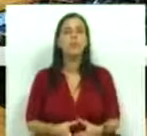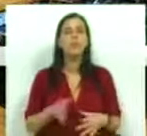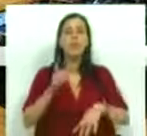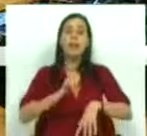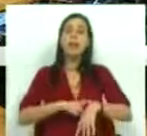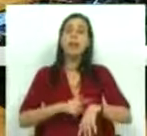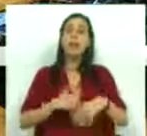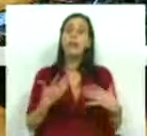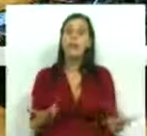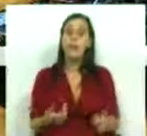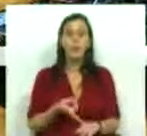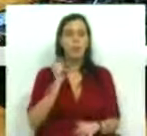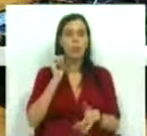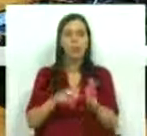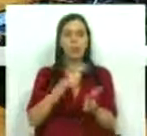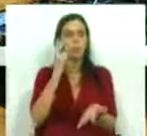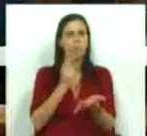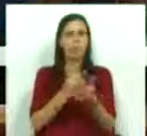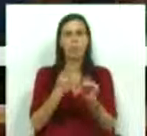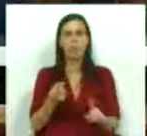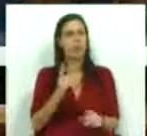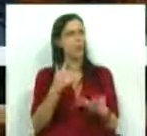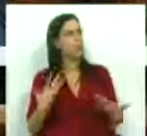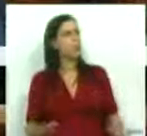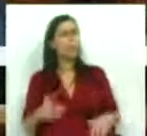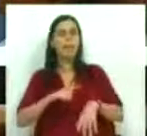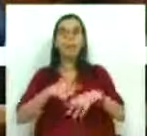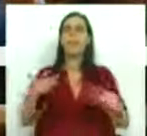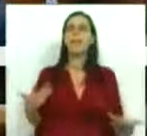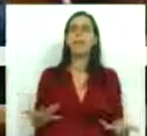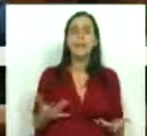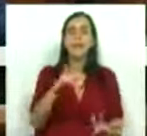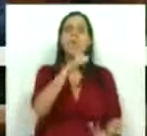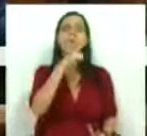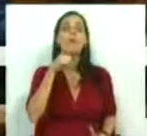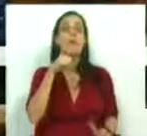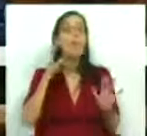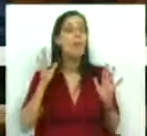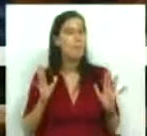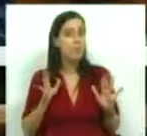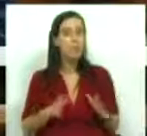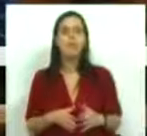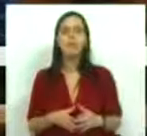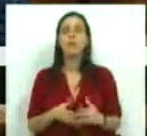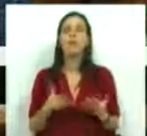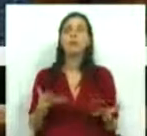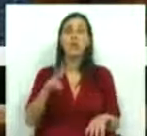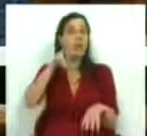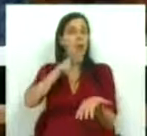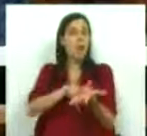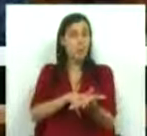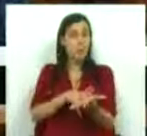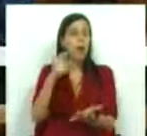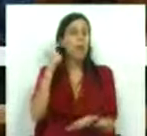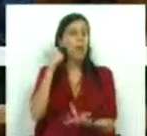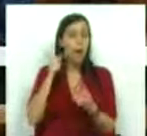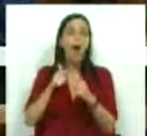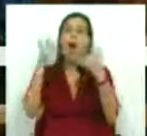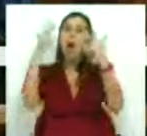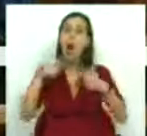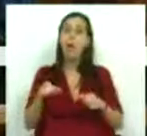o tempo não é de derrotismo. O tempo é de compromisso. Uma vez aprovado,